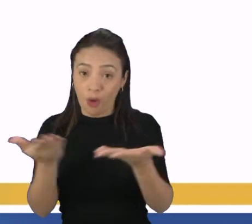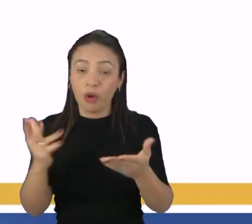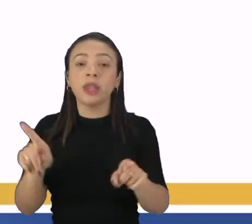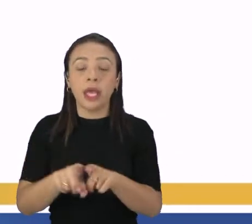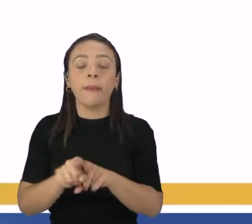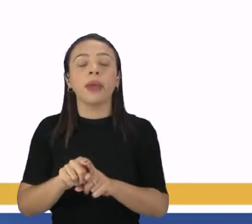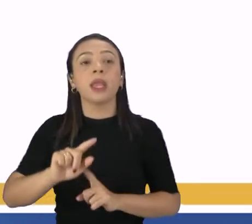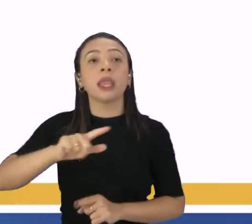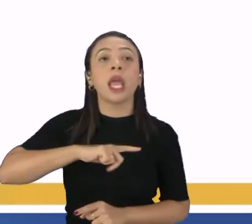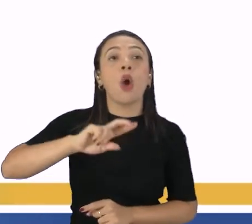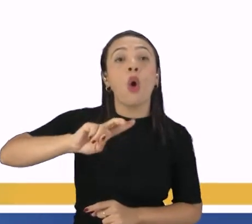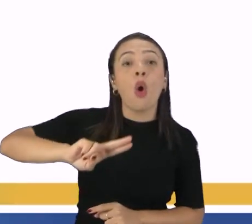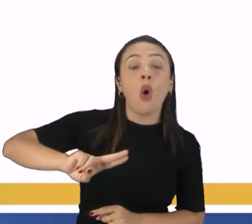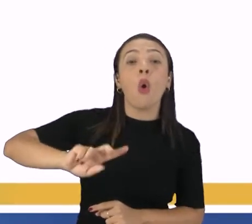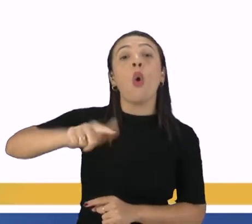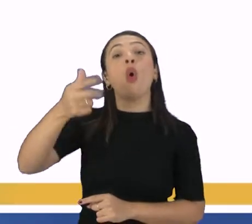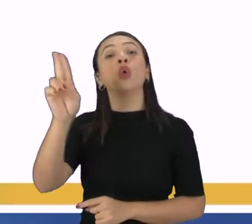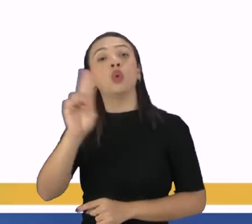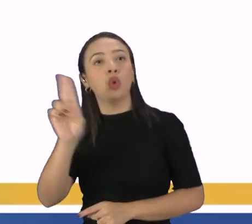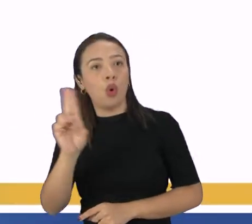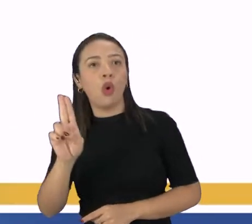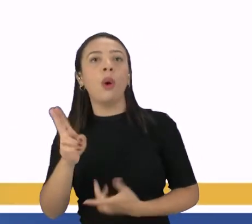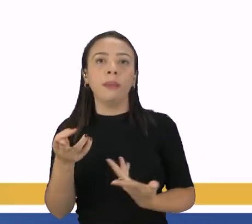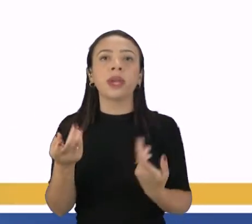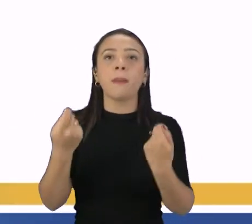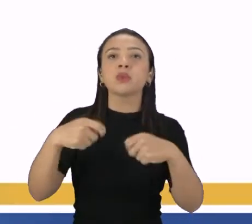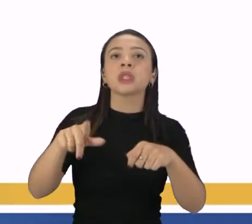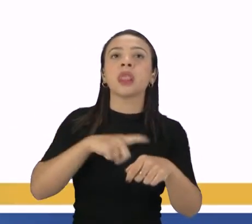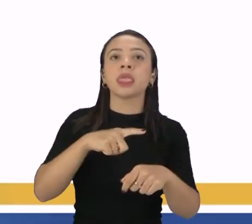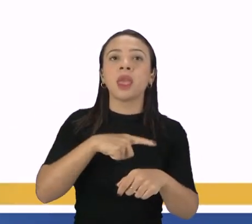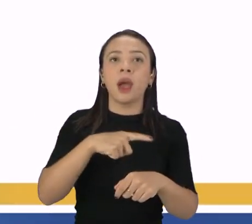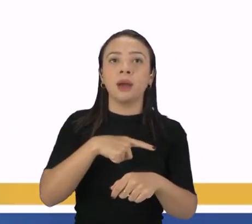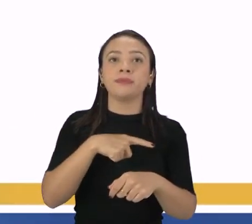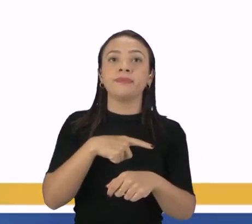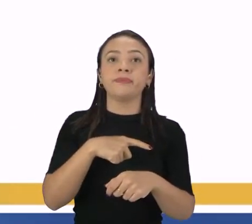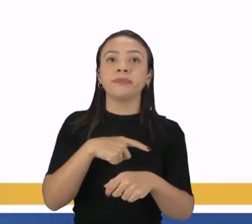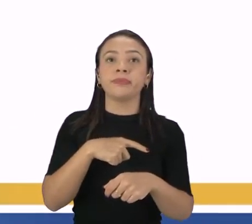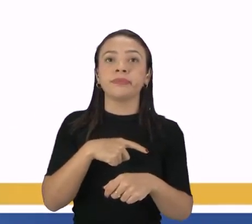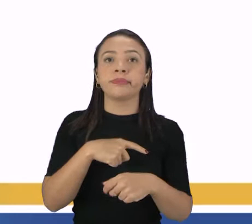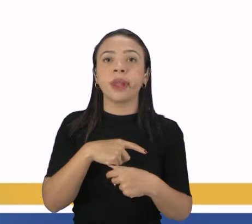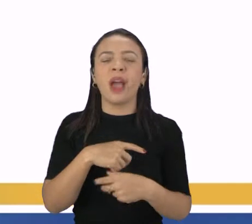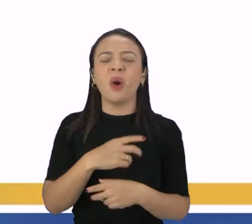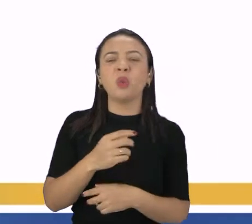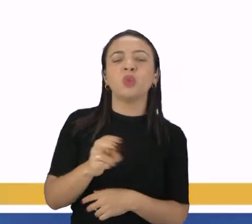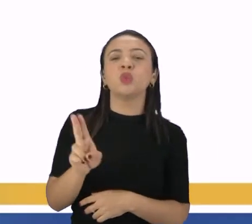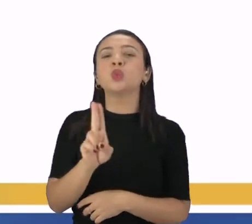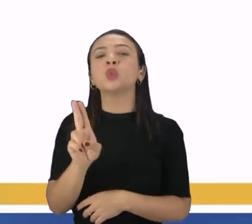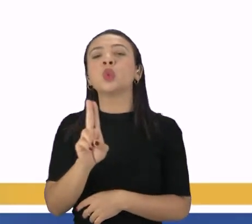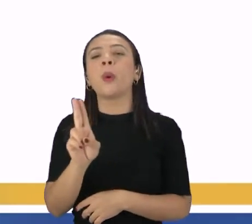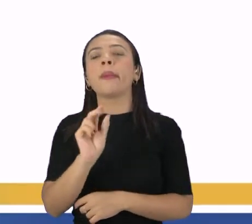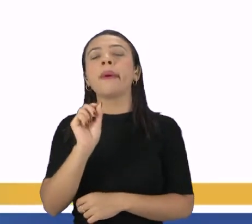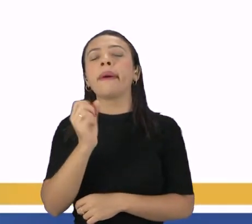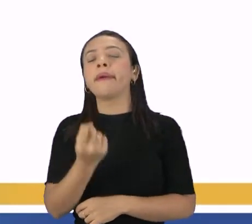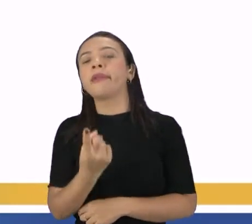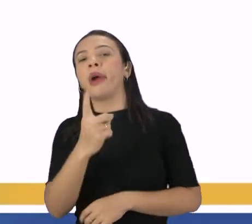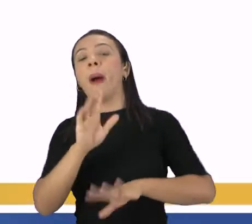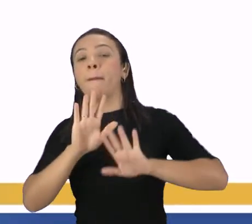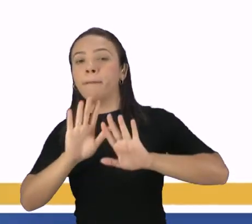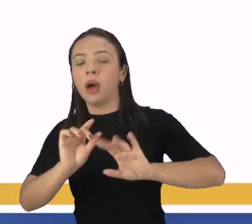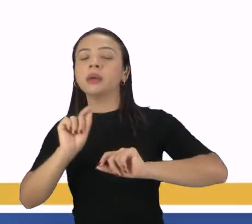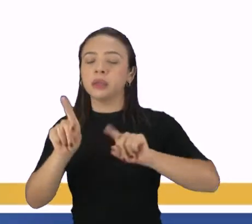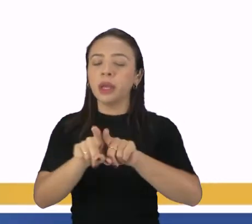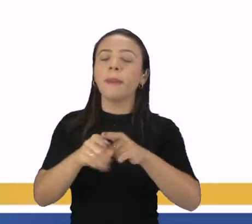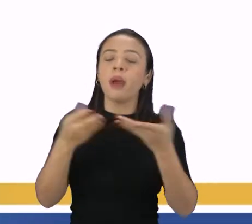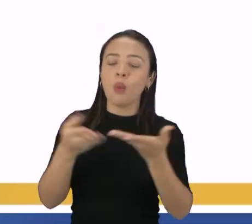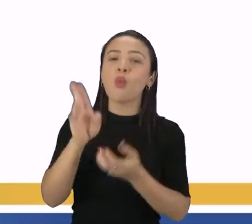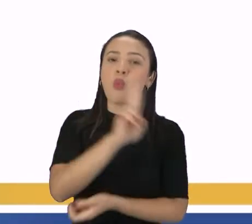nome de pudendo feminino, tá? Pudendo feminino. Eu sei que é um nome um pouco estranho, Mas, tá? É o nome